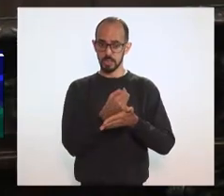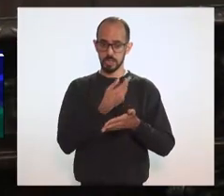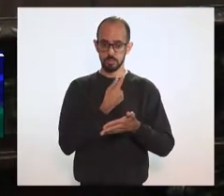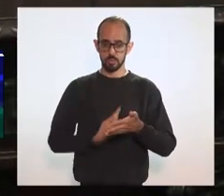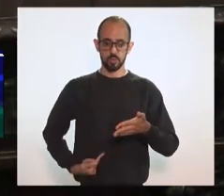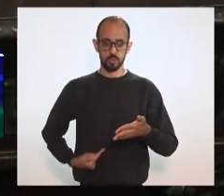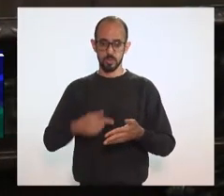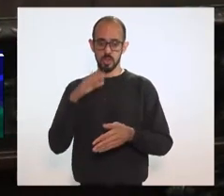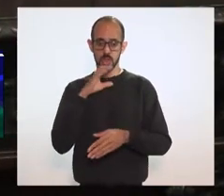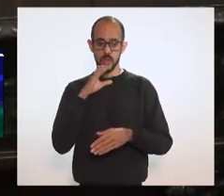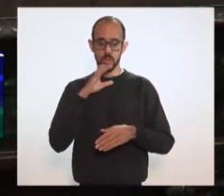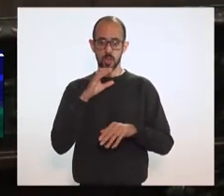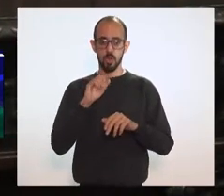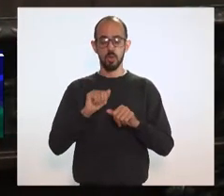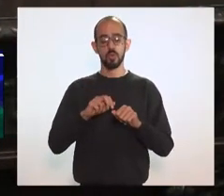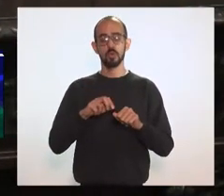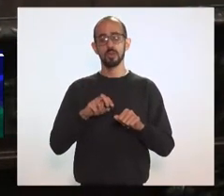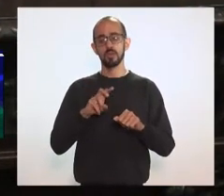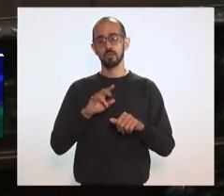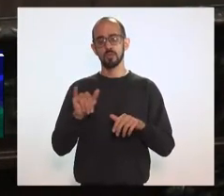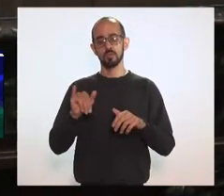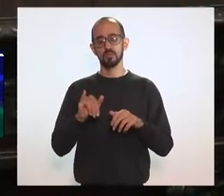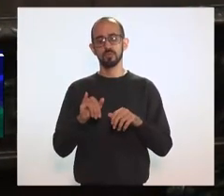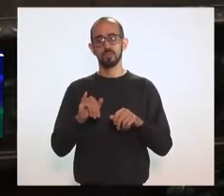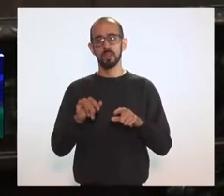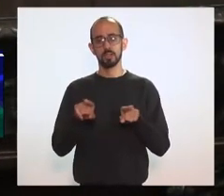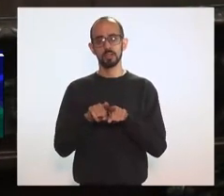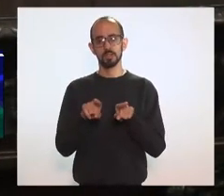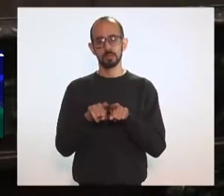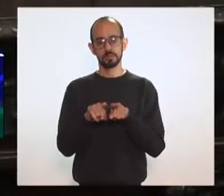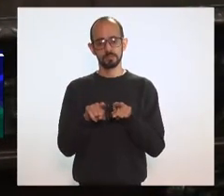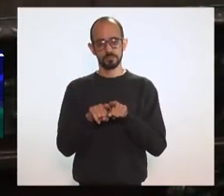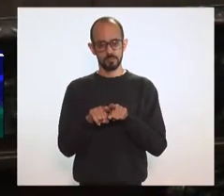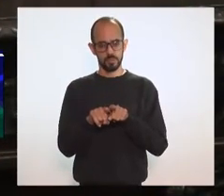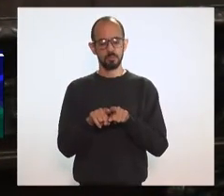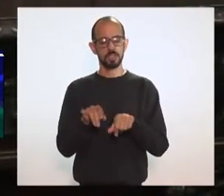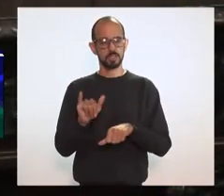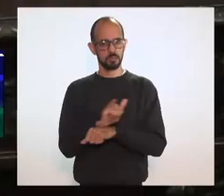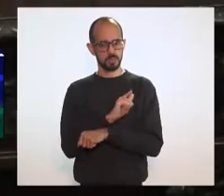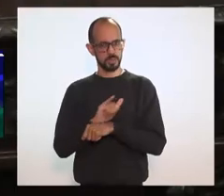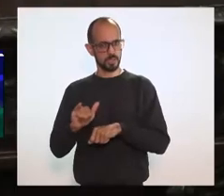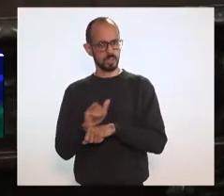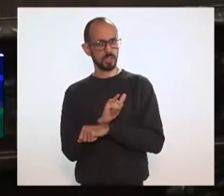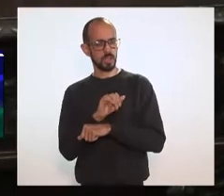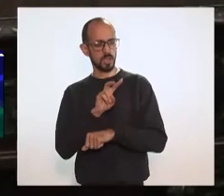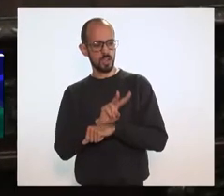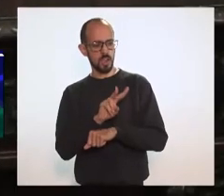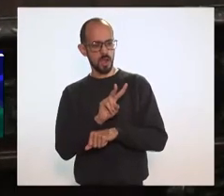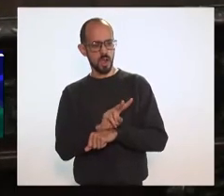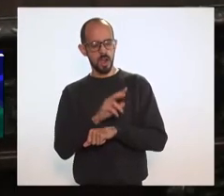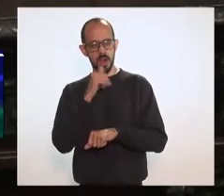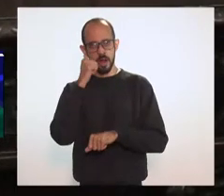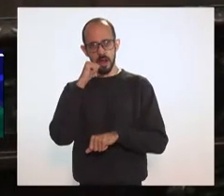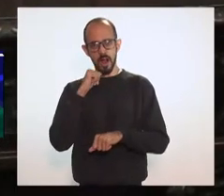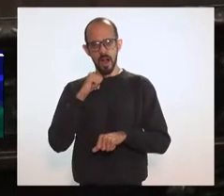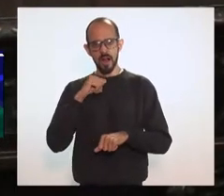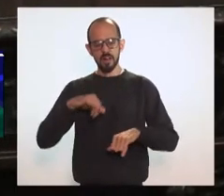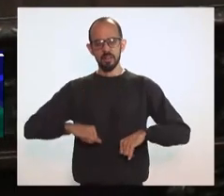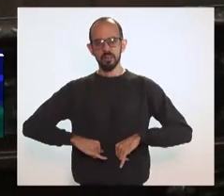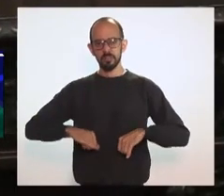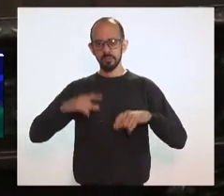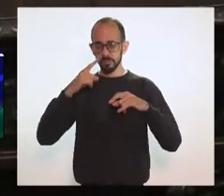figurar no arcabouço legal fluminense como mais um mecanismo de proteção às mulheres vítimas de violência desse